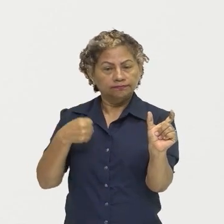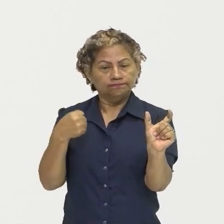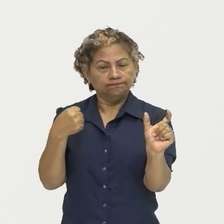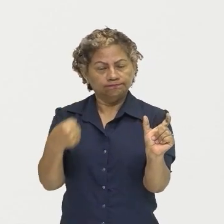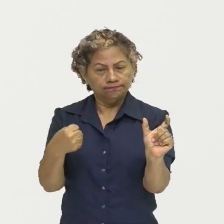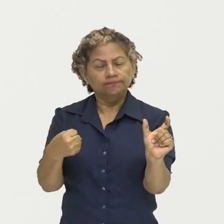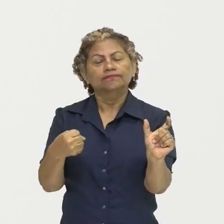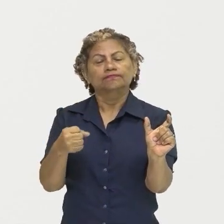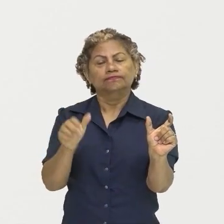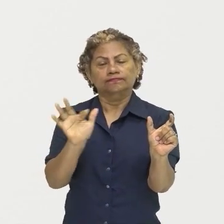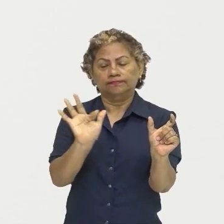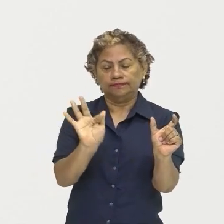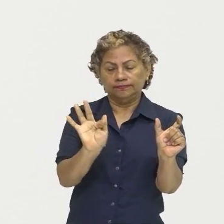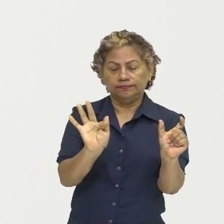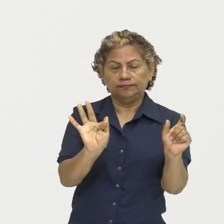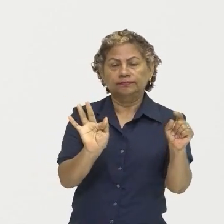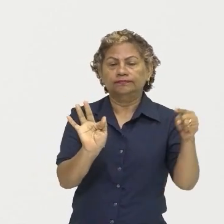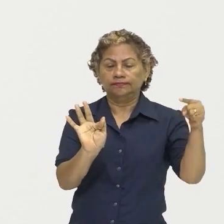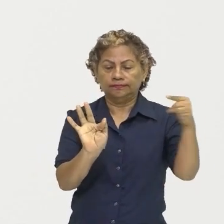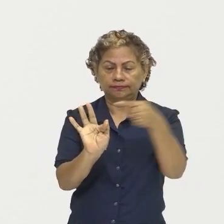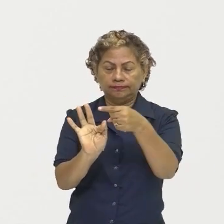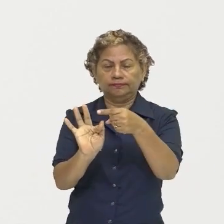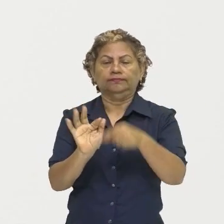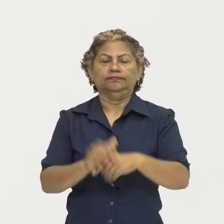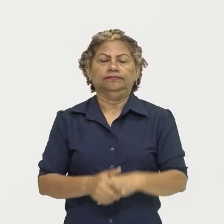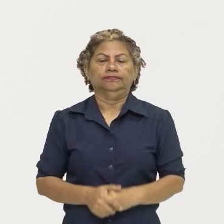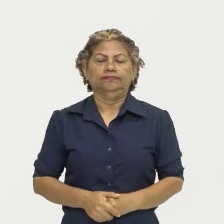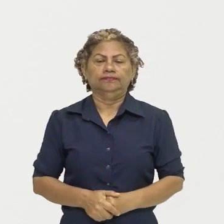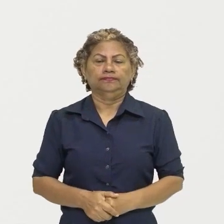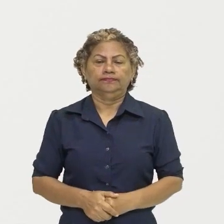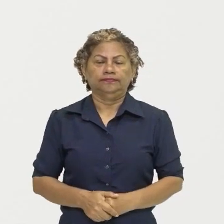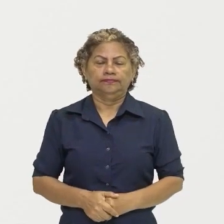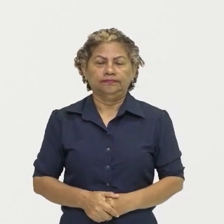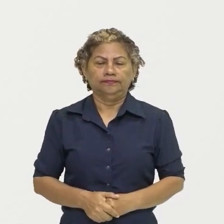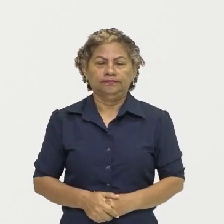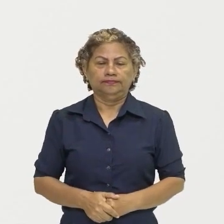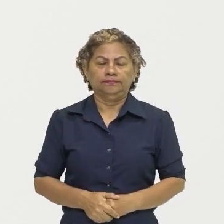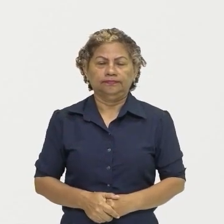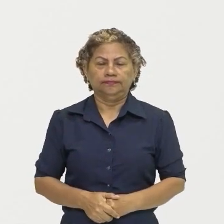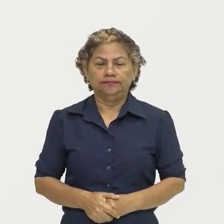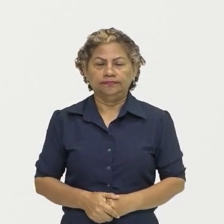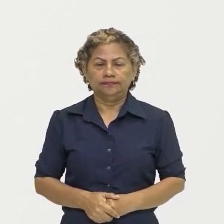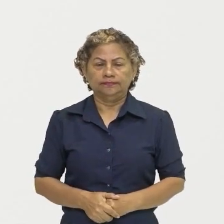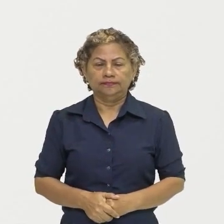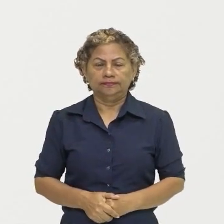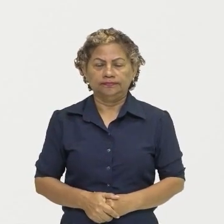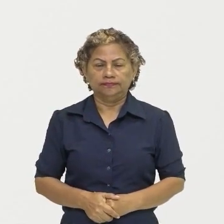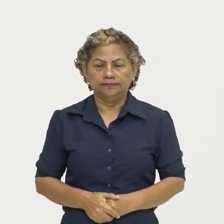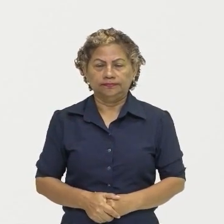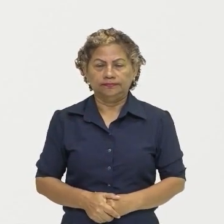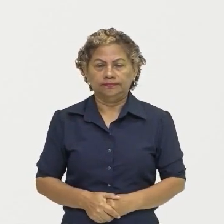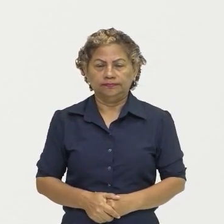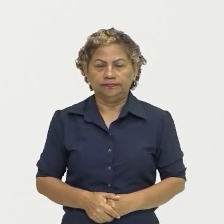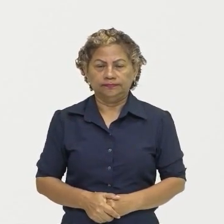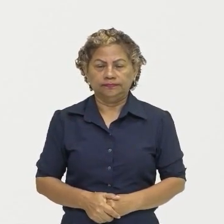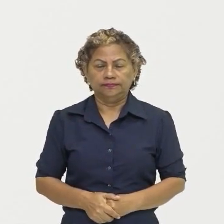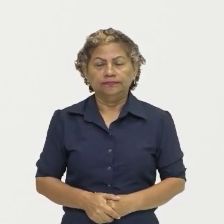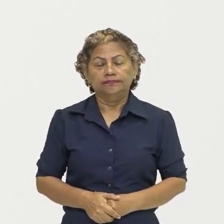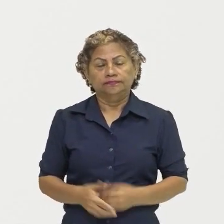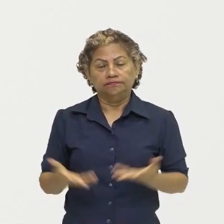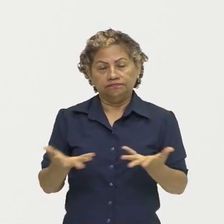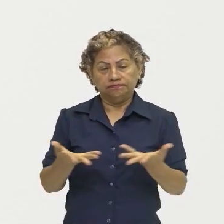uma letra sobre a qual colocamos uma seta. Aí nós temos o vetor